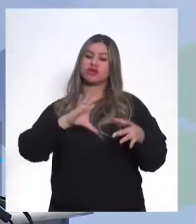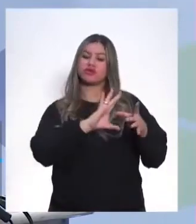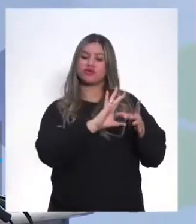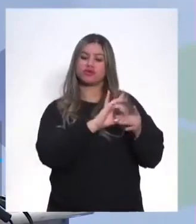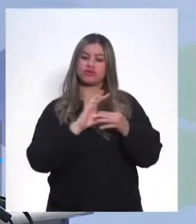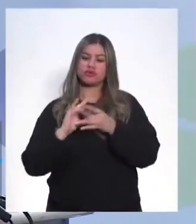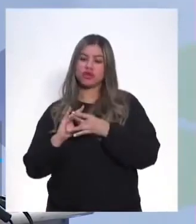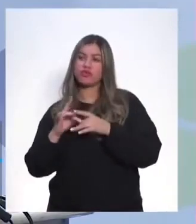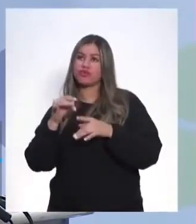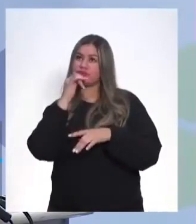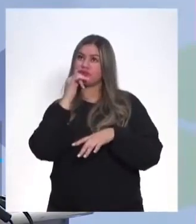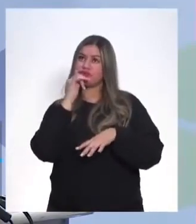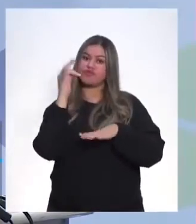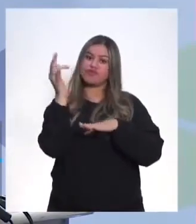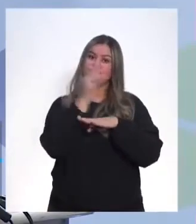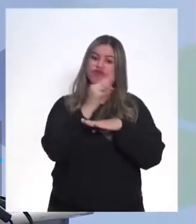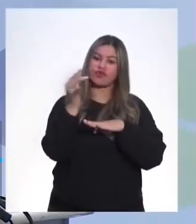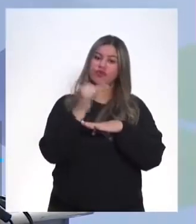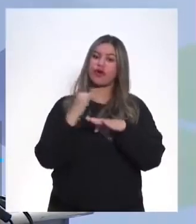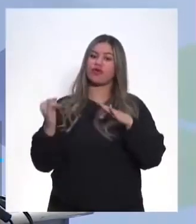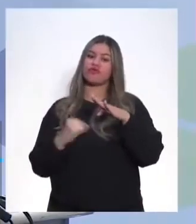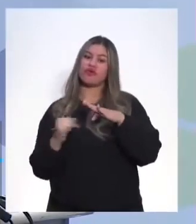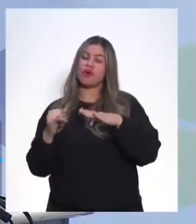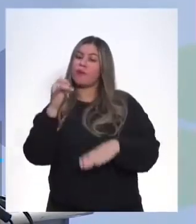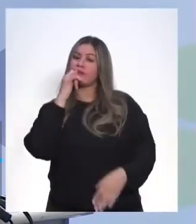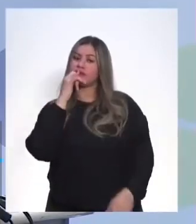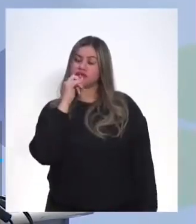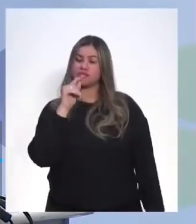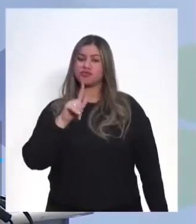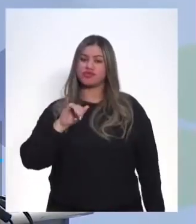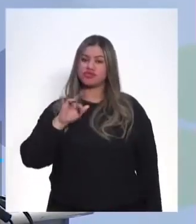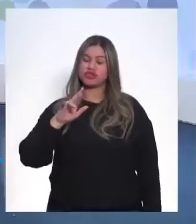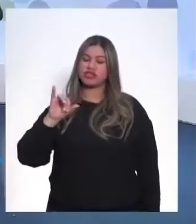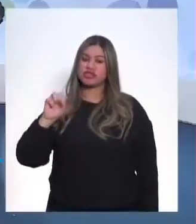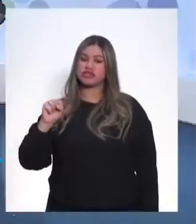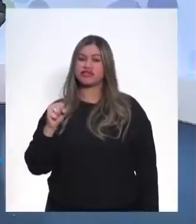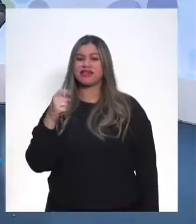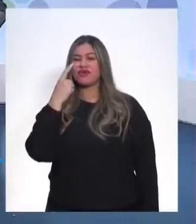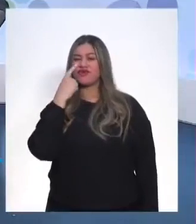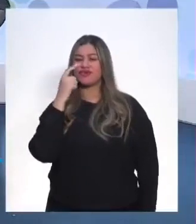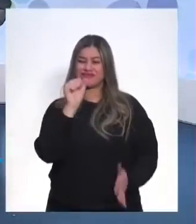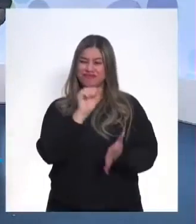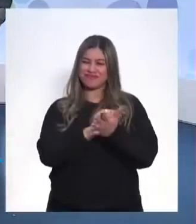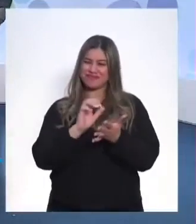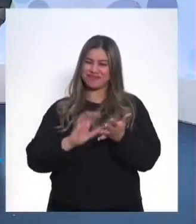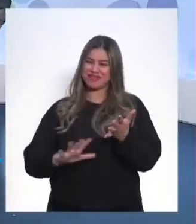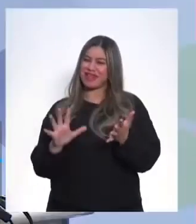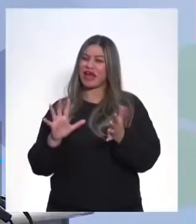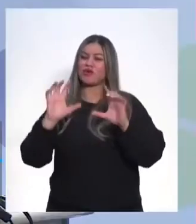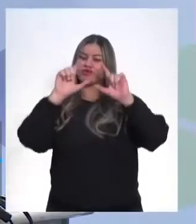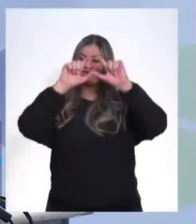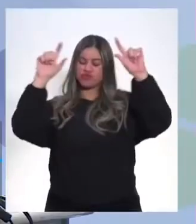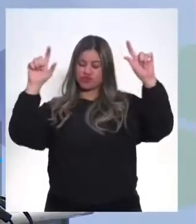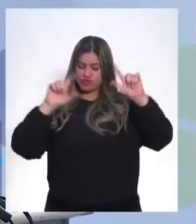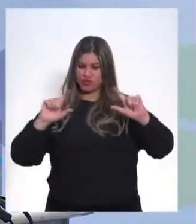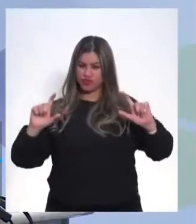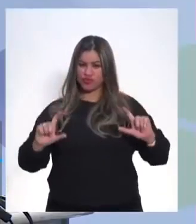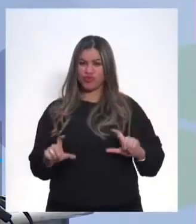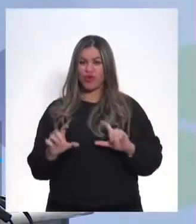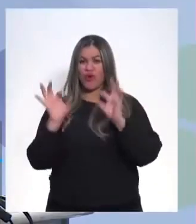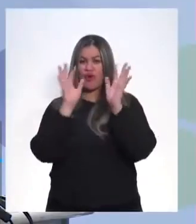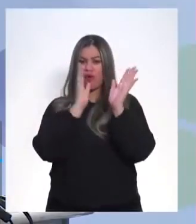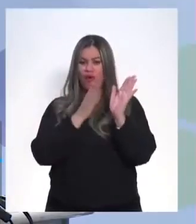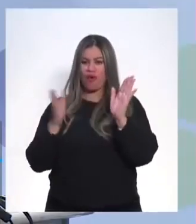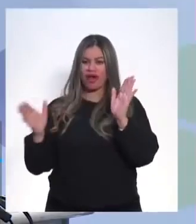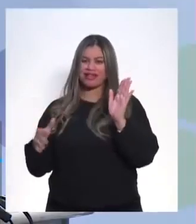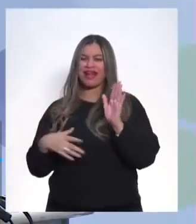informal. Exemplo, uso de gírias que falamos bastante ontem. Então eu achei esse mapa uma graça. Então assim, parabéns, Paulo, e eu vou usar